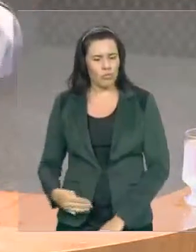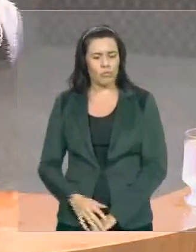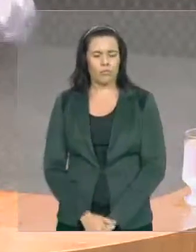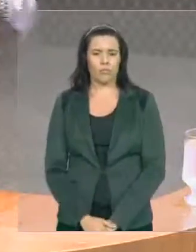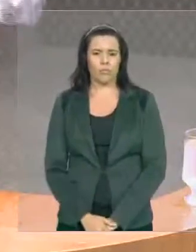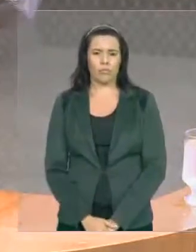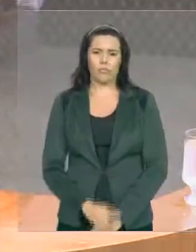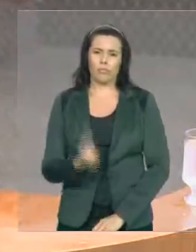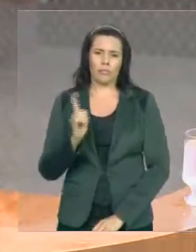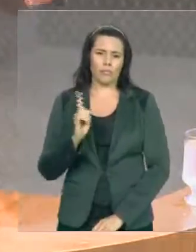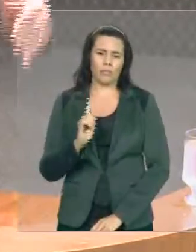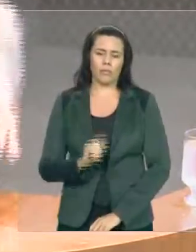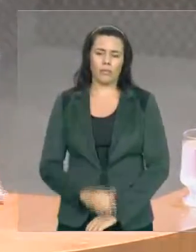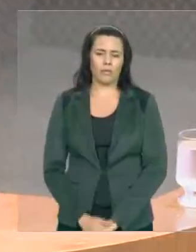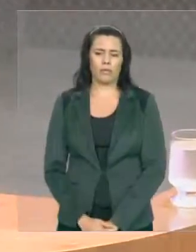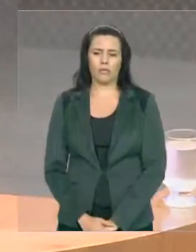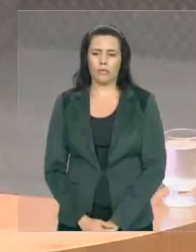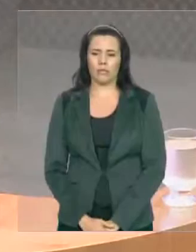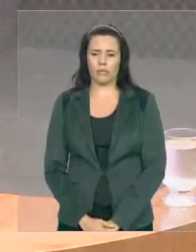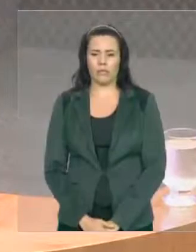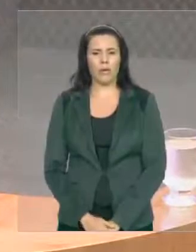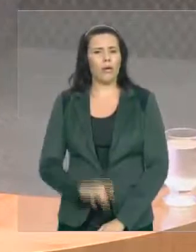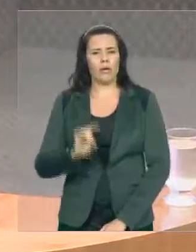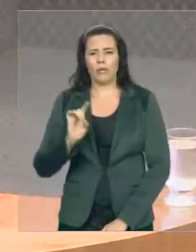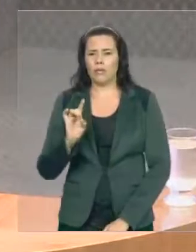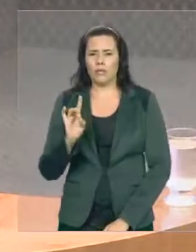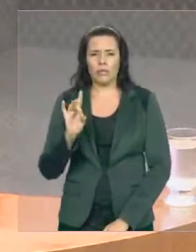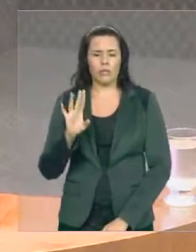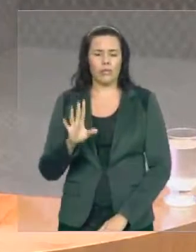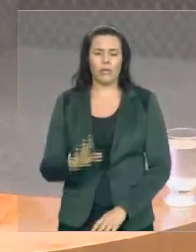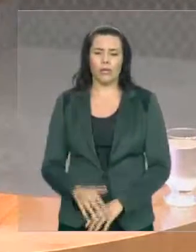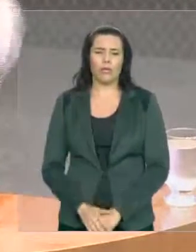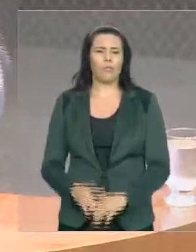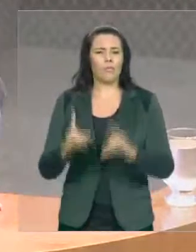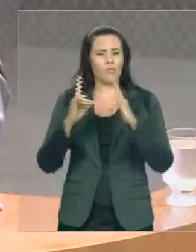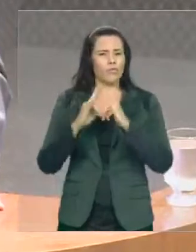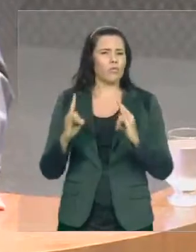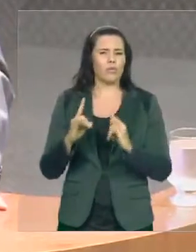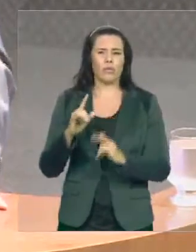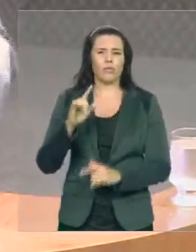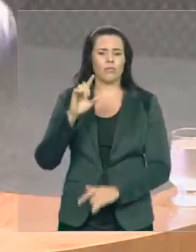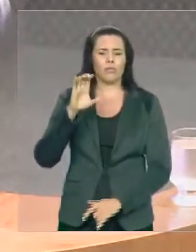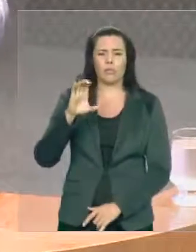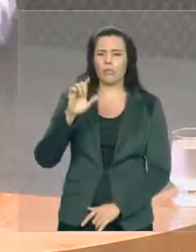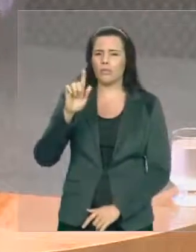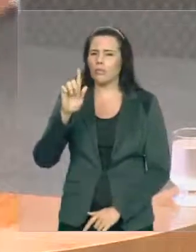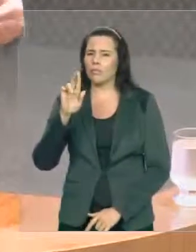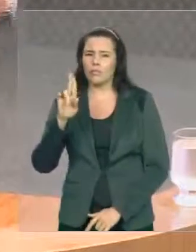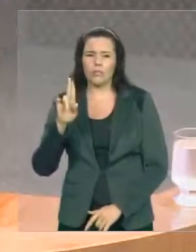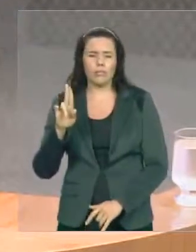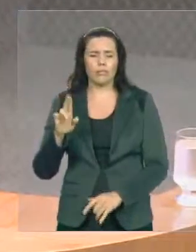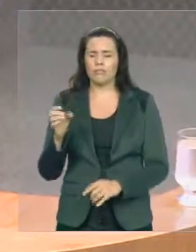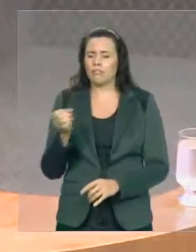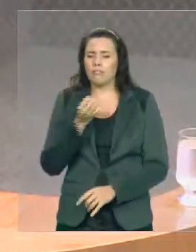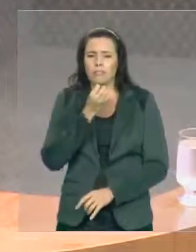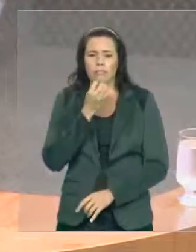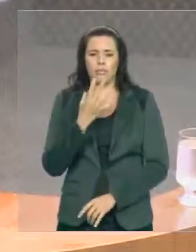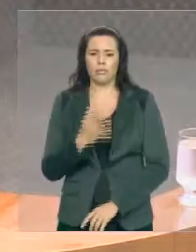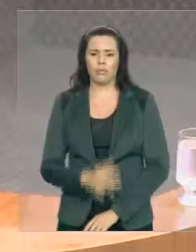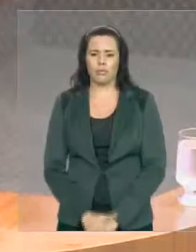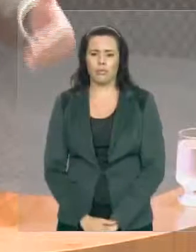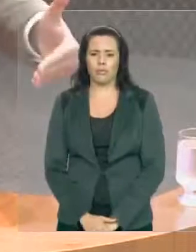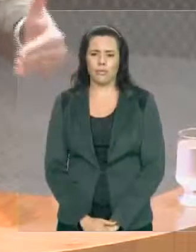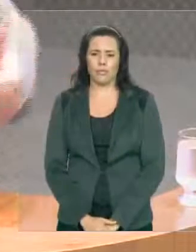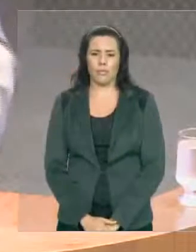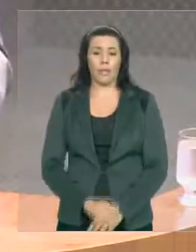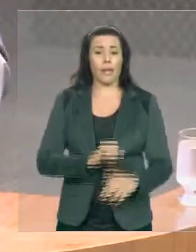eles vão crescendo tanto que, no final, ele se torna o fim em si próprio. Então, diminuir o status de ministério e